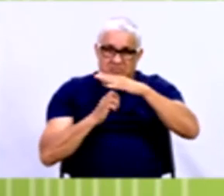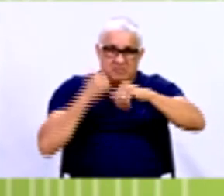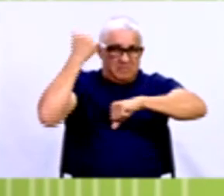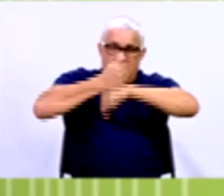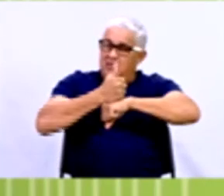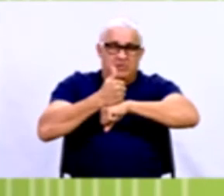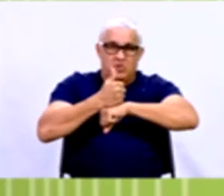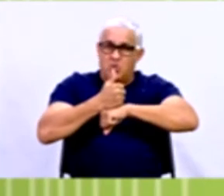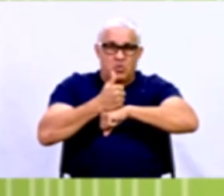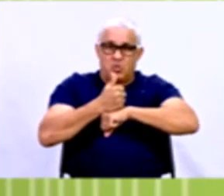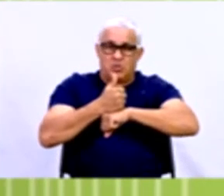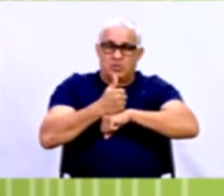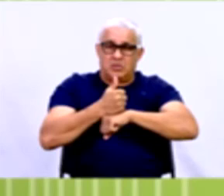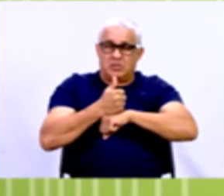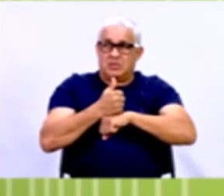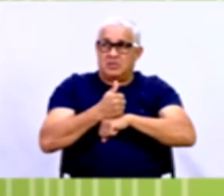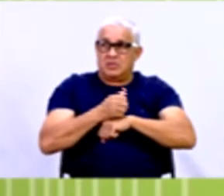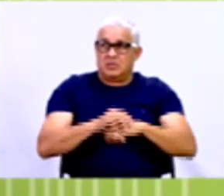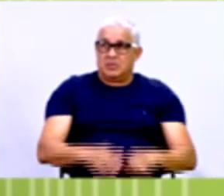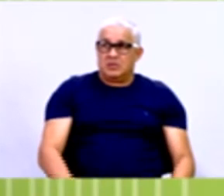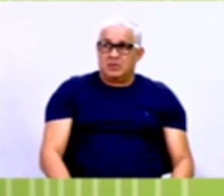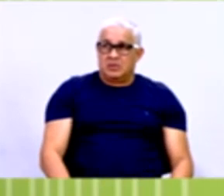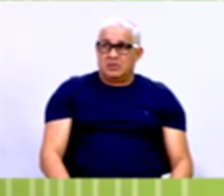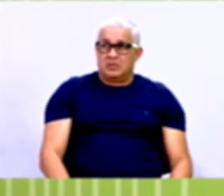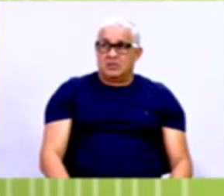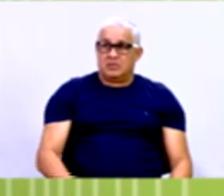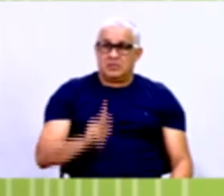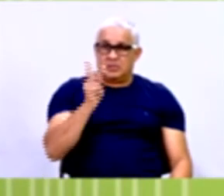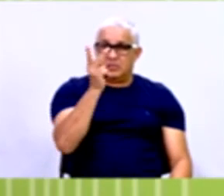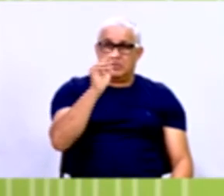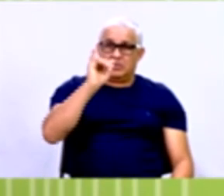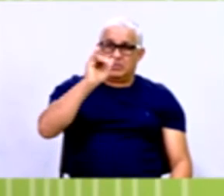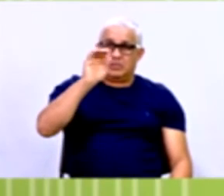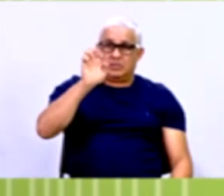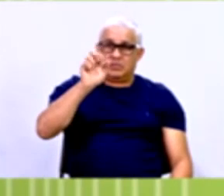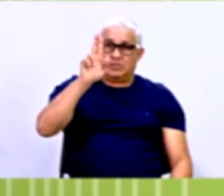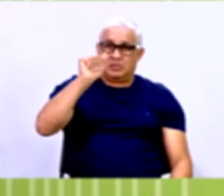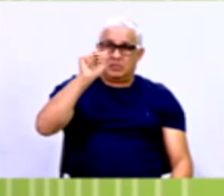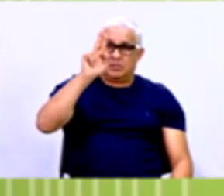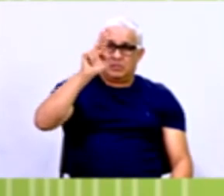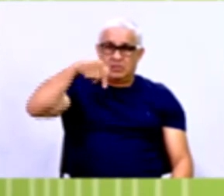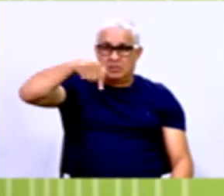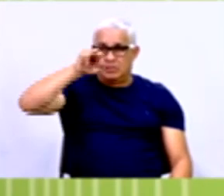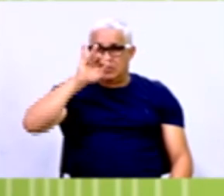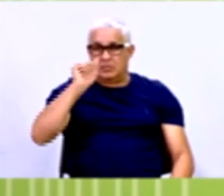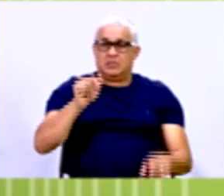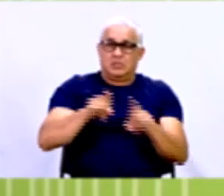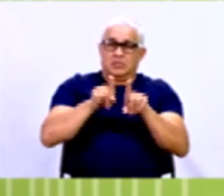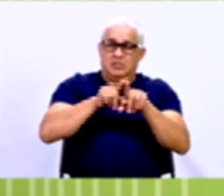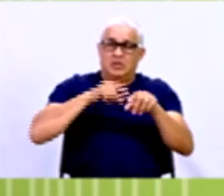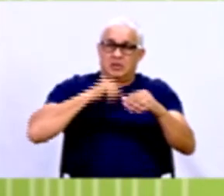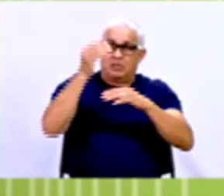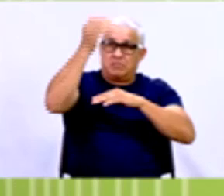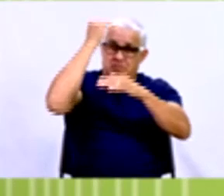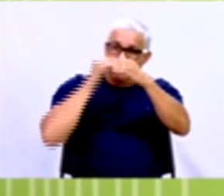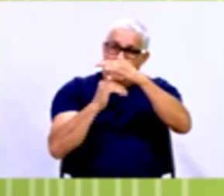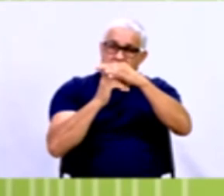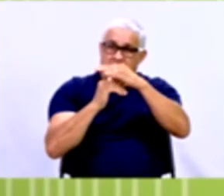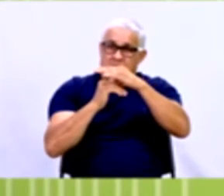das terceiras, como na hierarquia, ela está abaixo de consolidação de leis de trabalho, ela está abaixo das